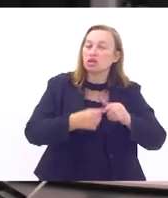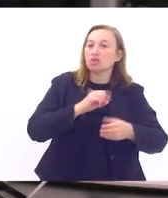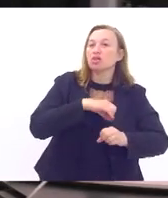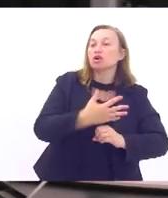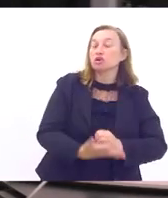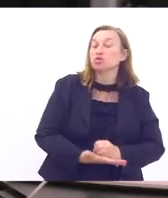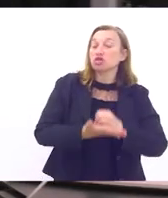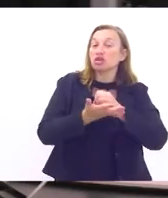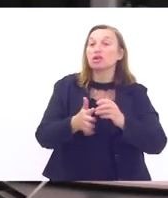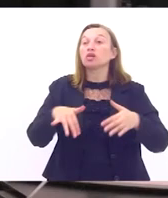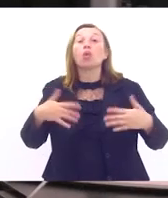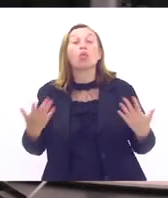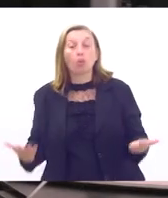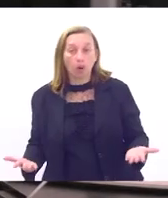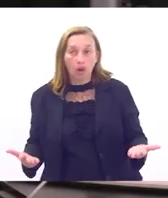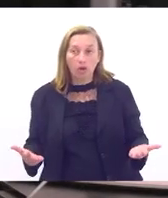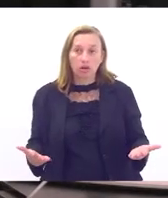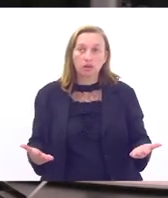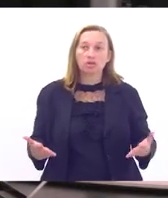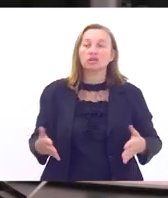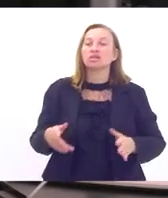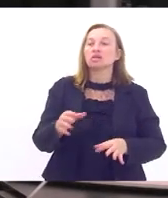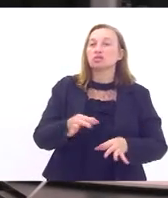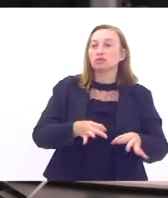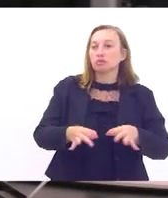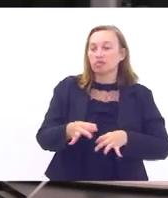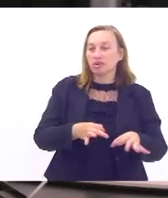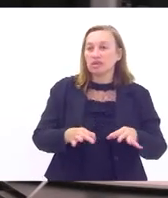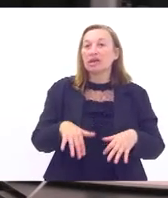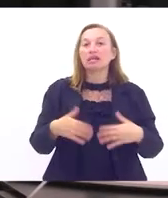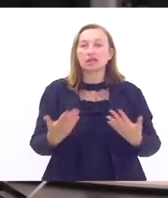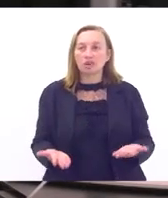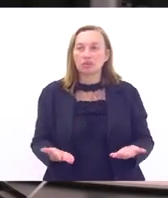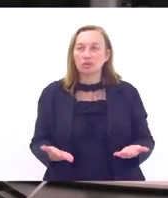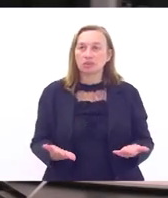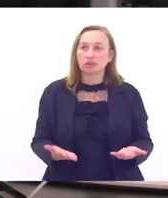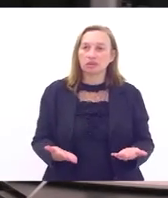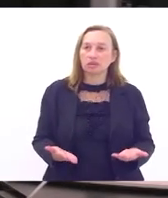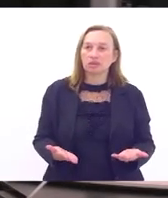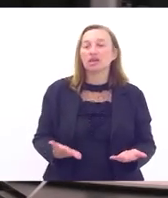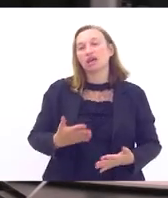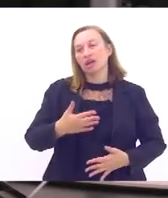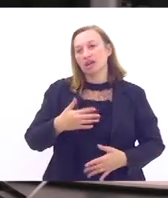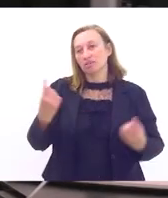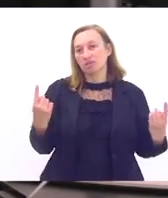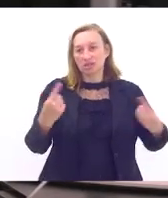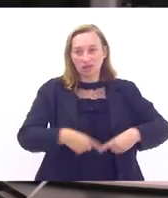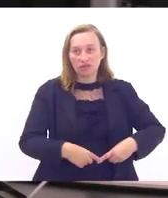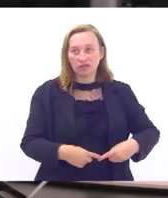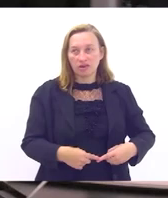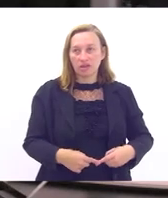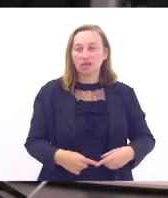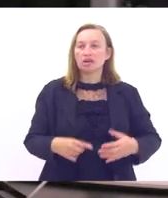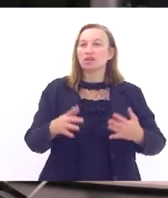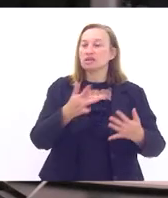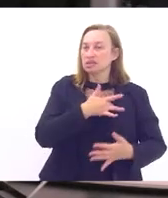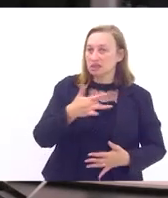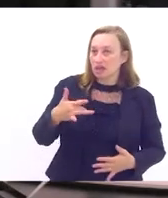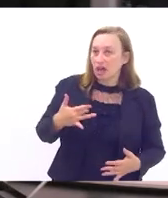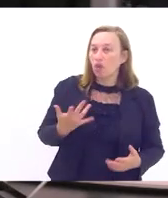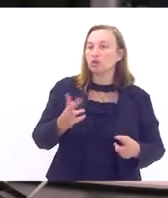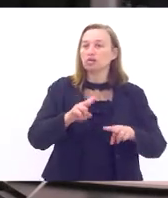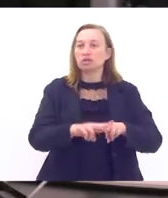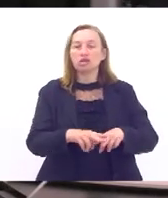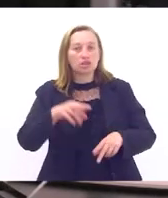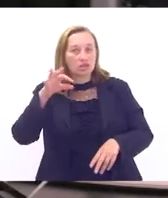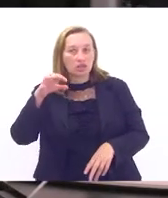sustentabilidade disso a partir da saída do projeto. Então, assim, são esses os desafios, fora a saúde prisional, a